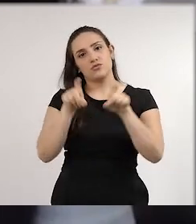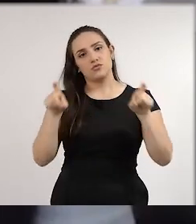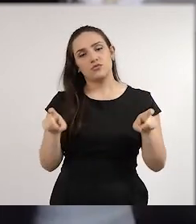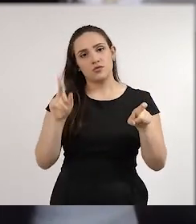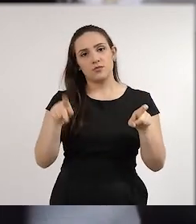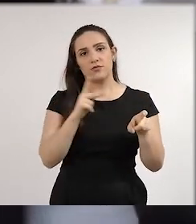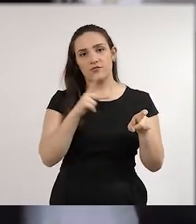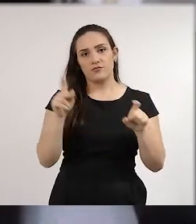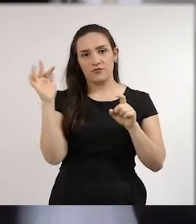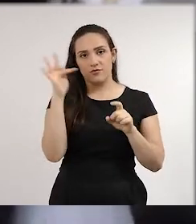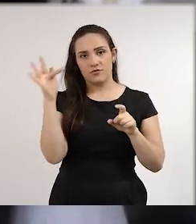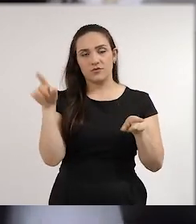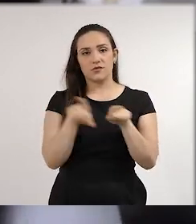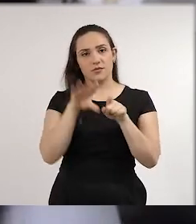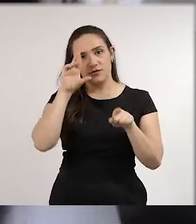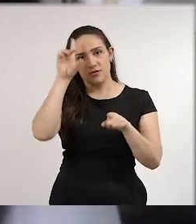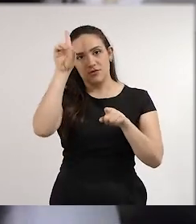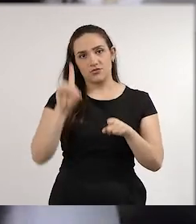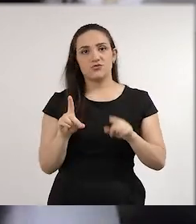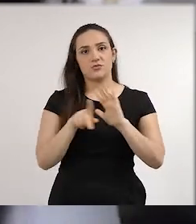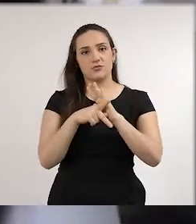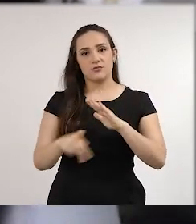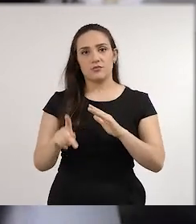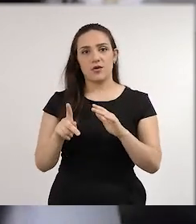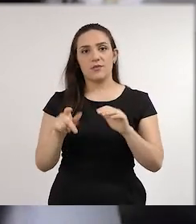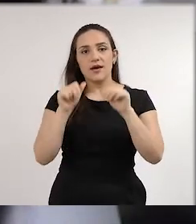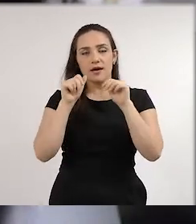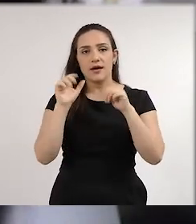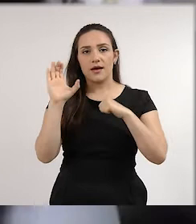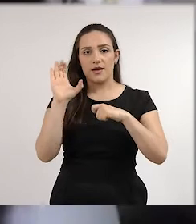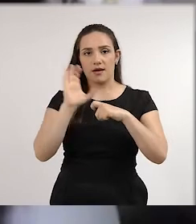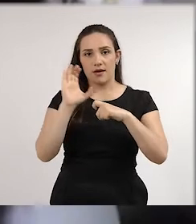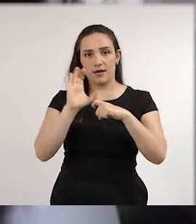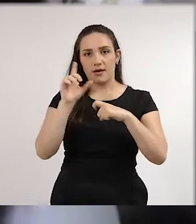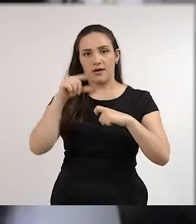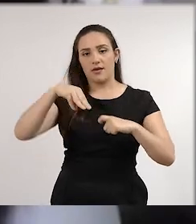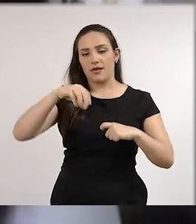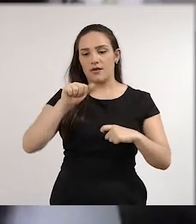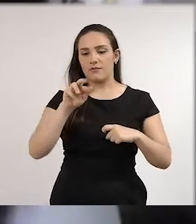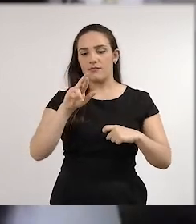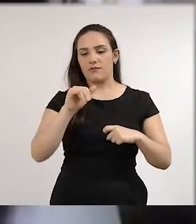e diretora da Assistência à Saúde da CACEMES, a Maria Auxiliadora Budib.